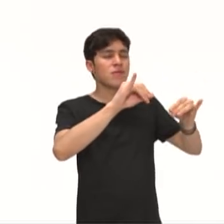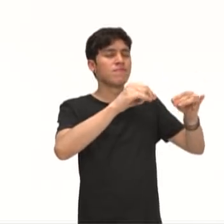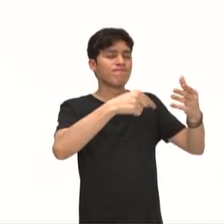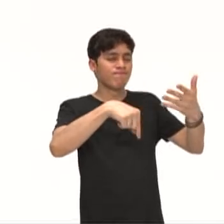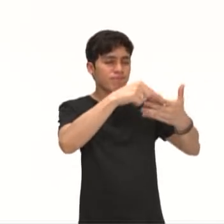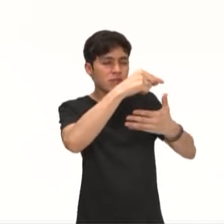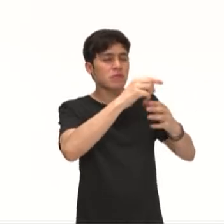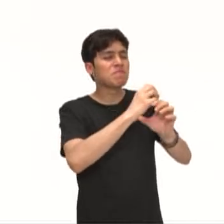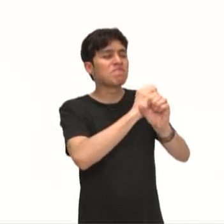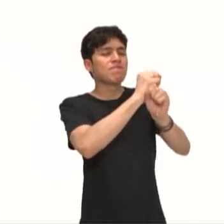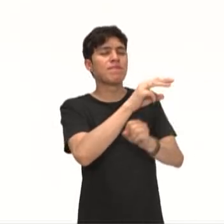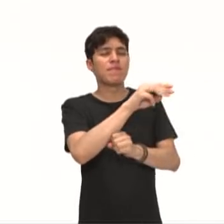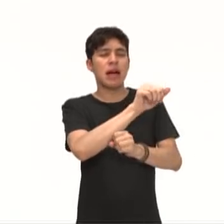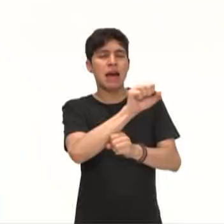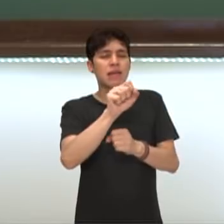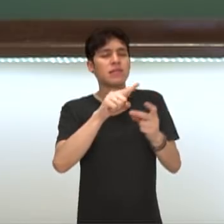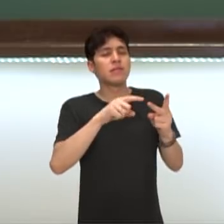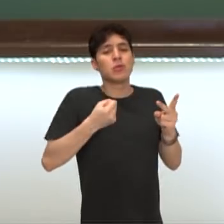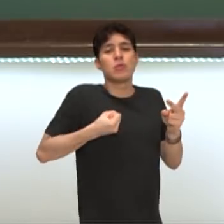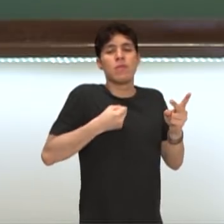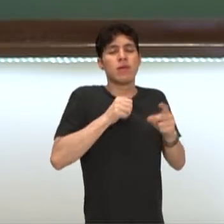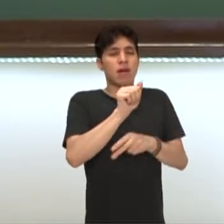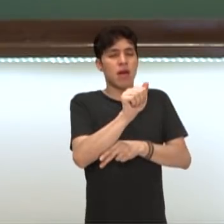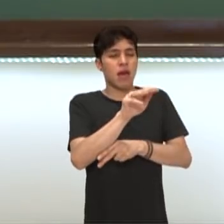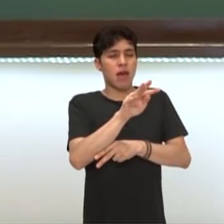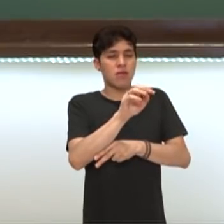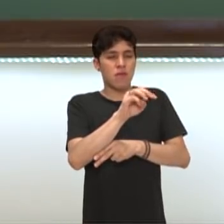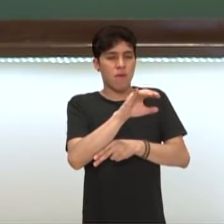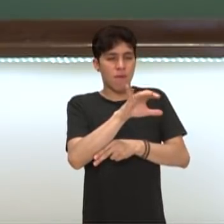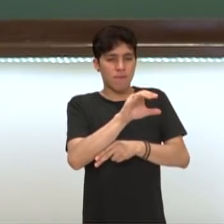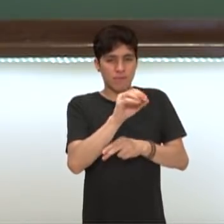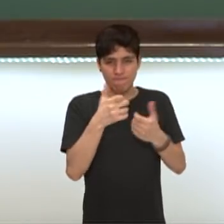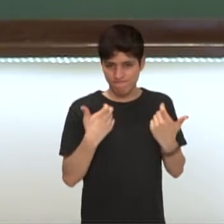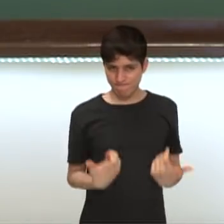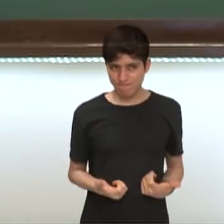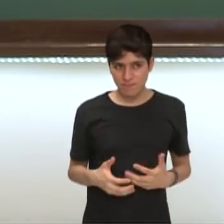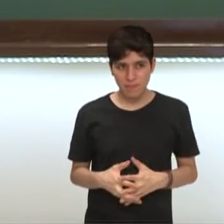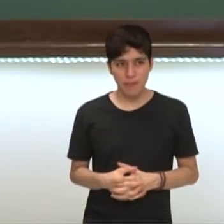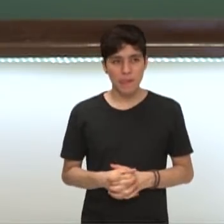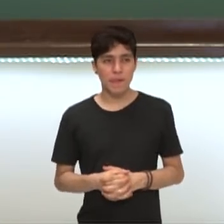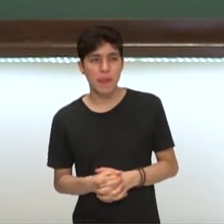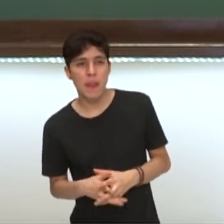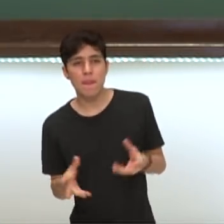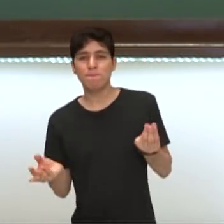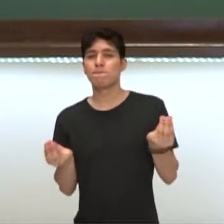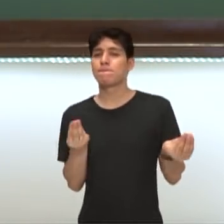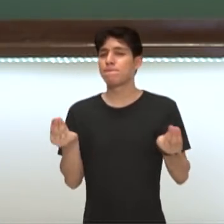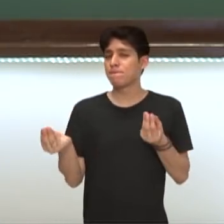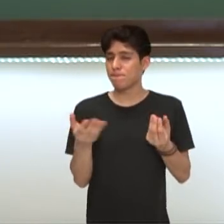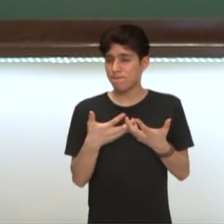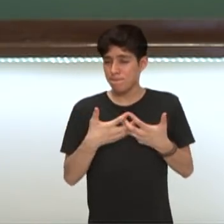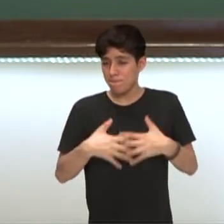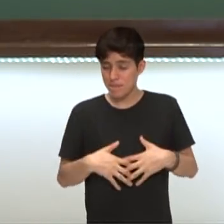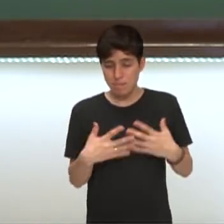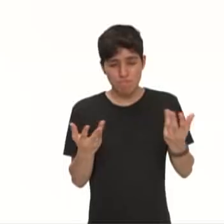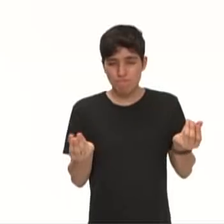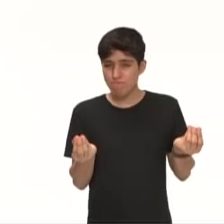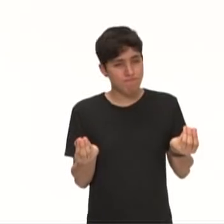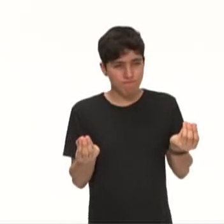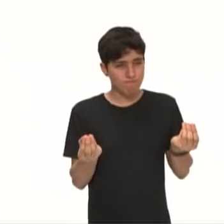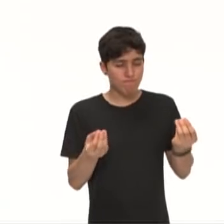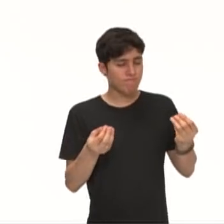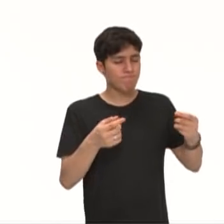massa, né, e também o número atômico, ok? Lembram disso? Então vamos lá, gente. Como funciona e interagem